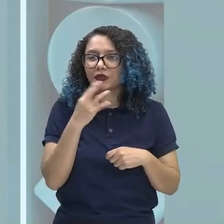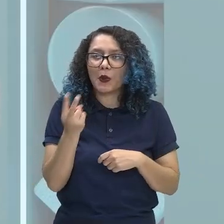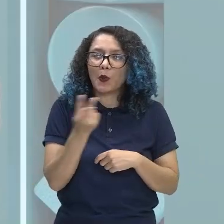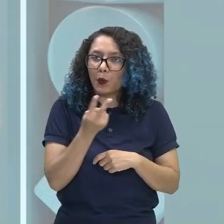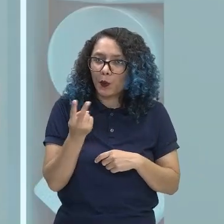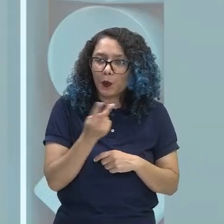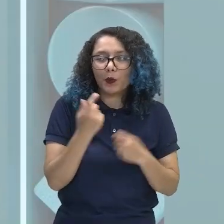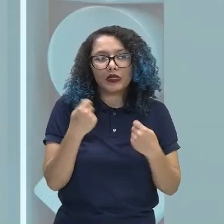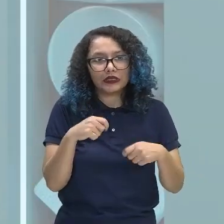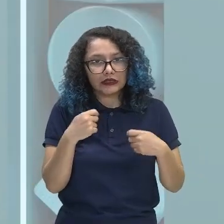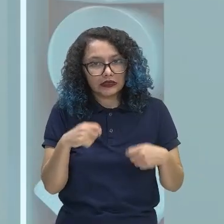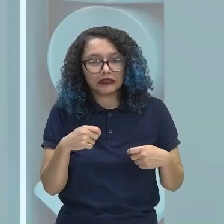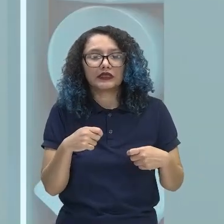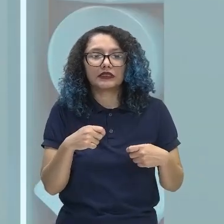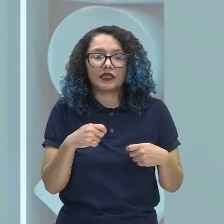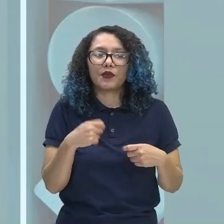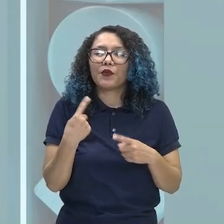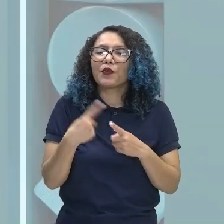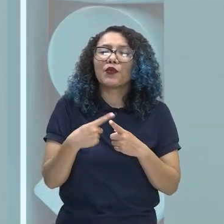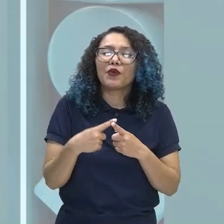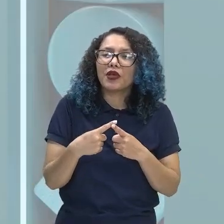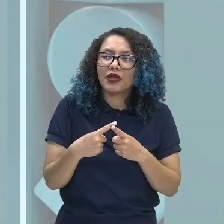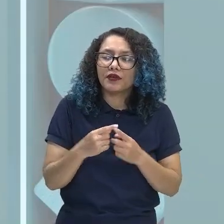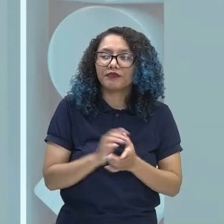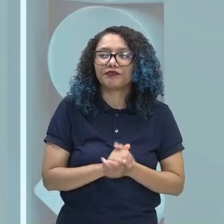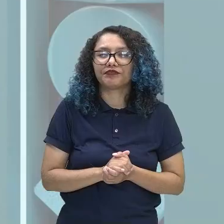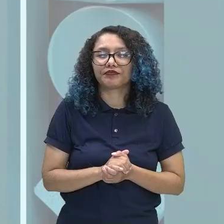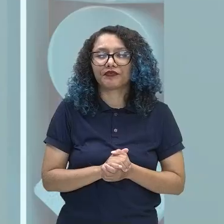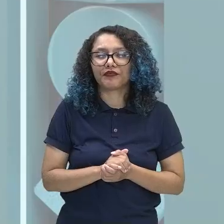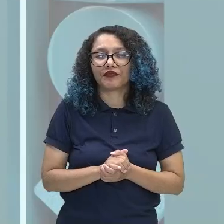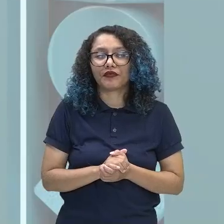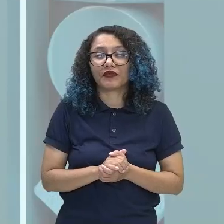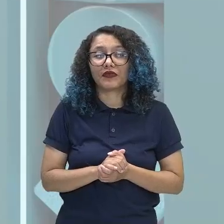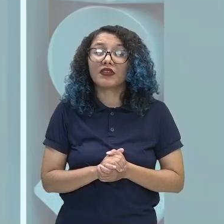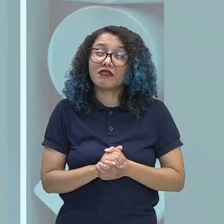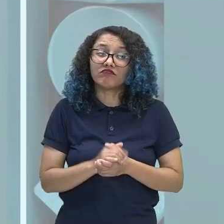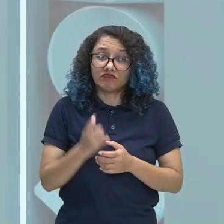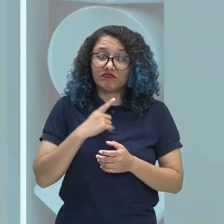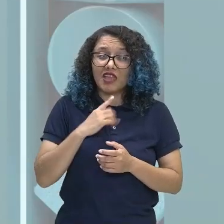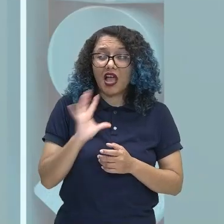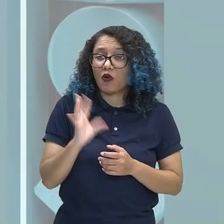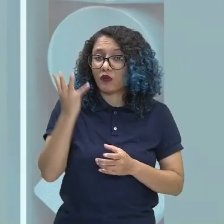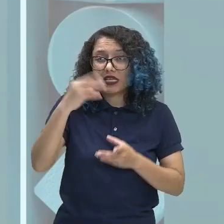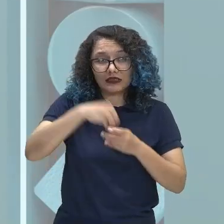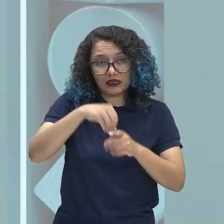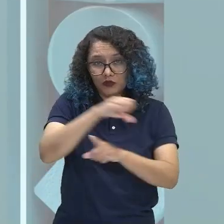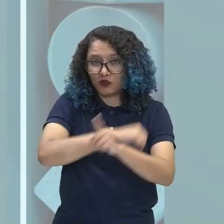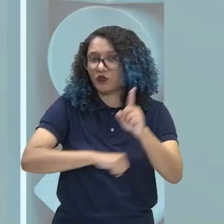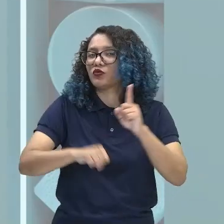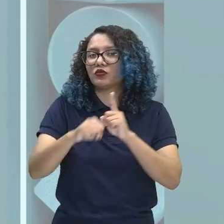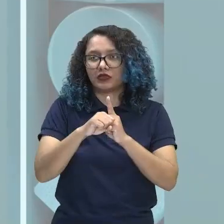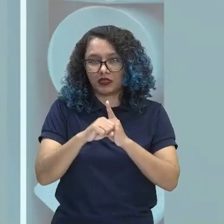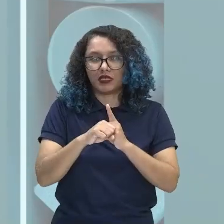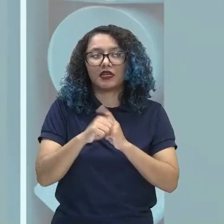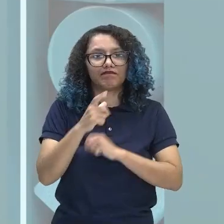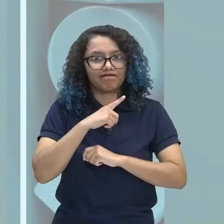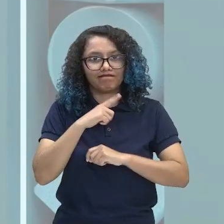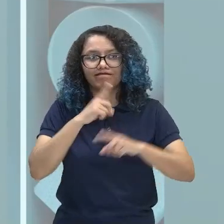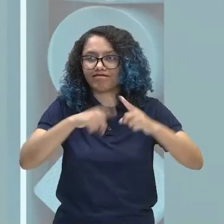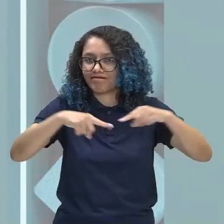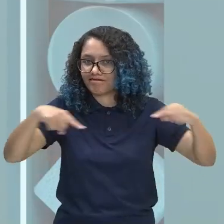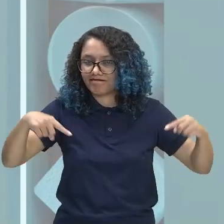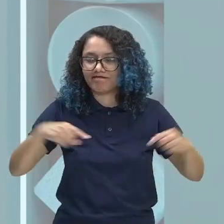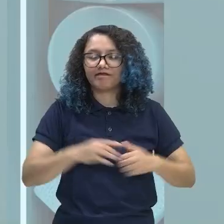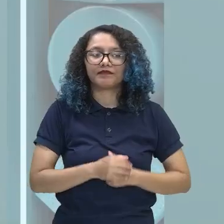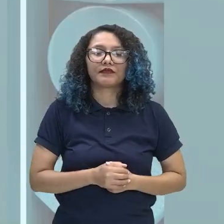ocorrer em cada momento da sociedade. Então, atualmente nós temos